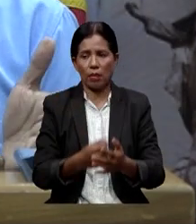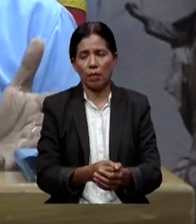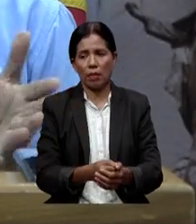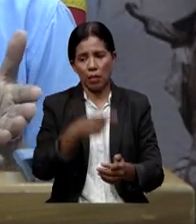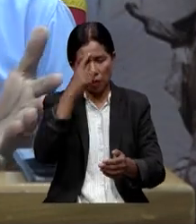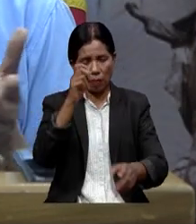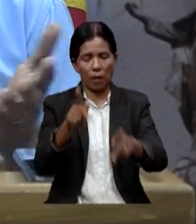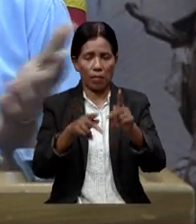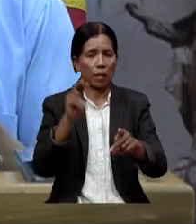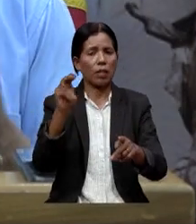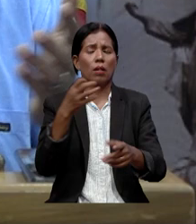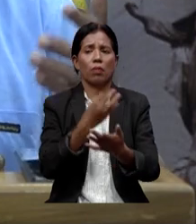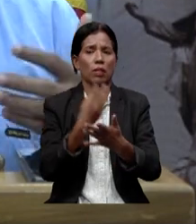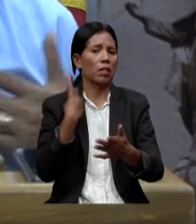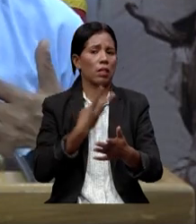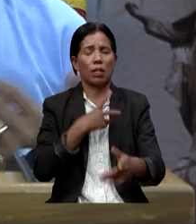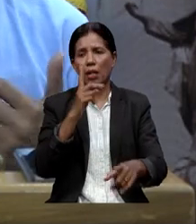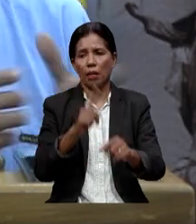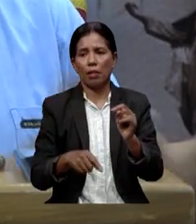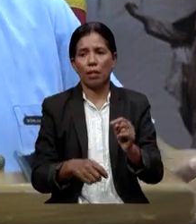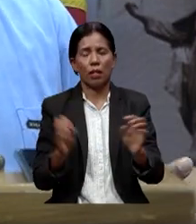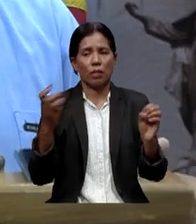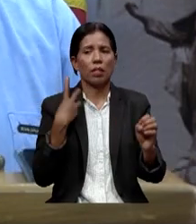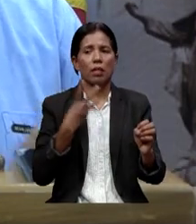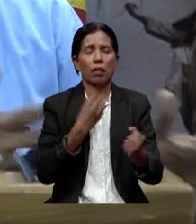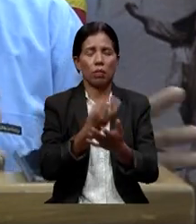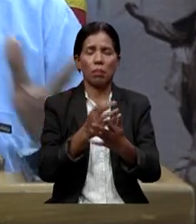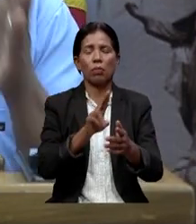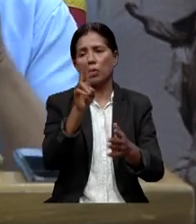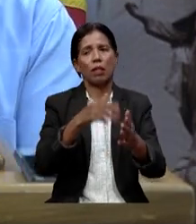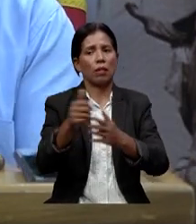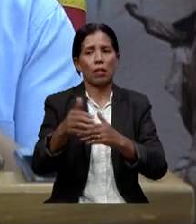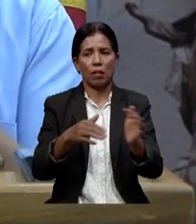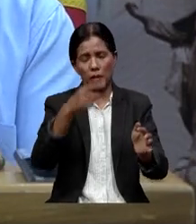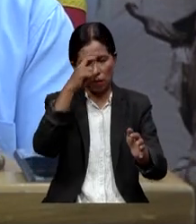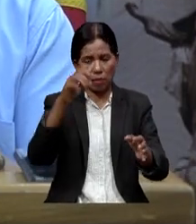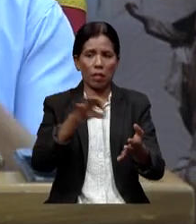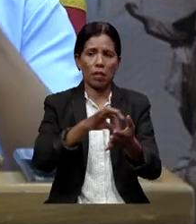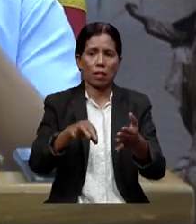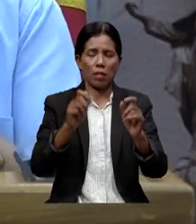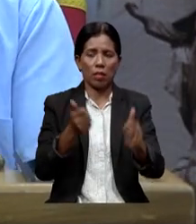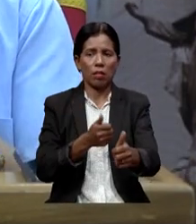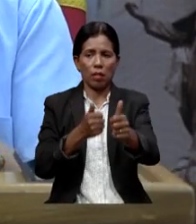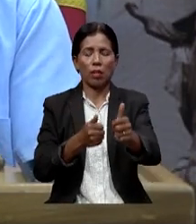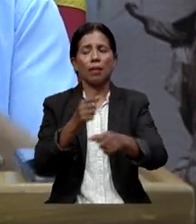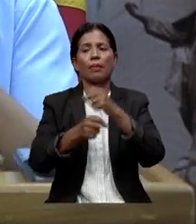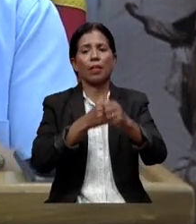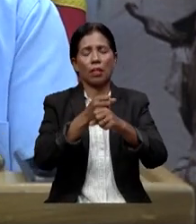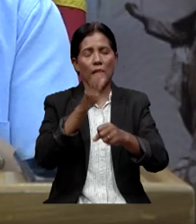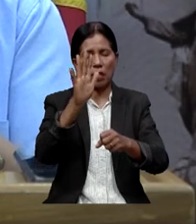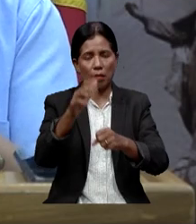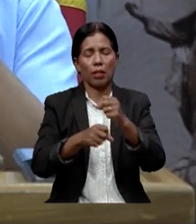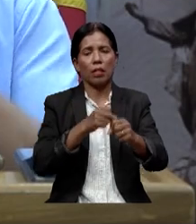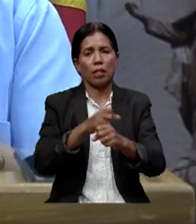povo ne osan, ita labele la osi tine osan, pa ita estraga de. Tamba ne, contrato tem que tu ida ne. Se tinan lima, tinan lima.